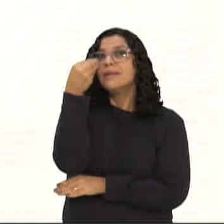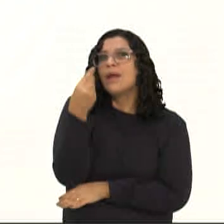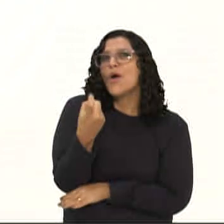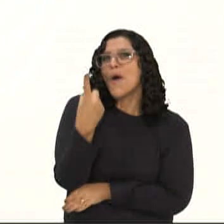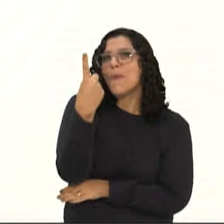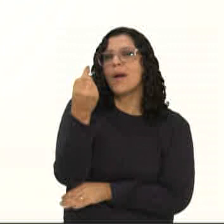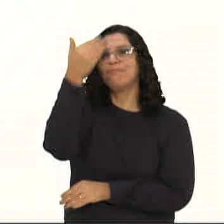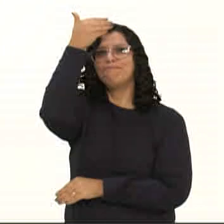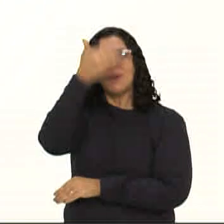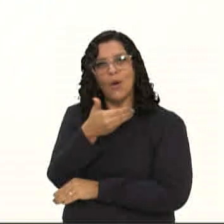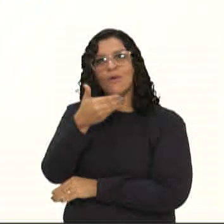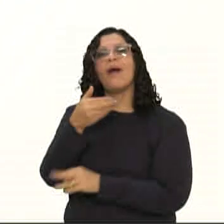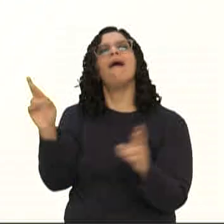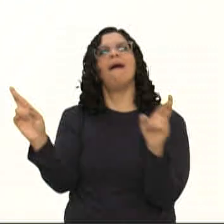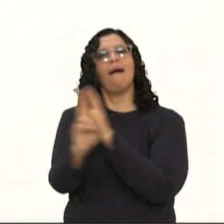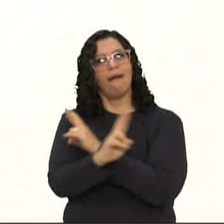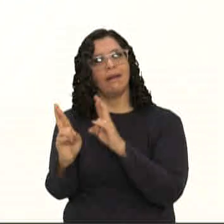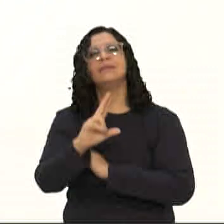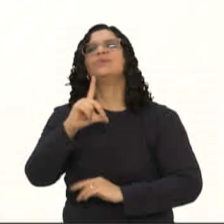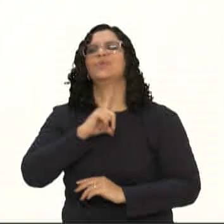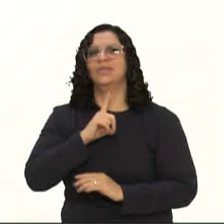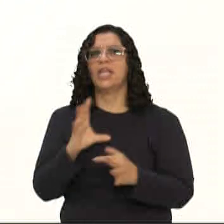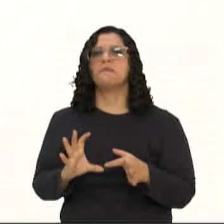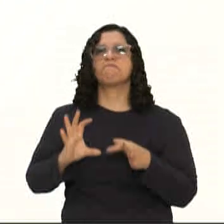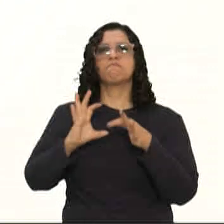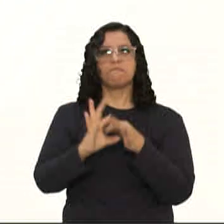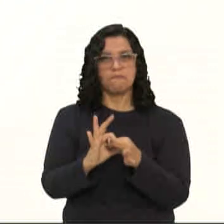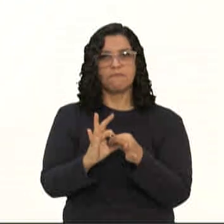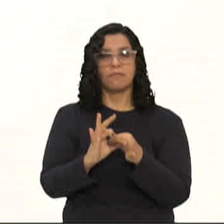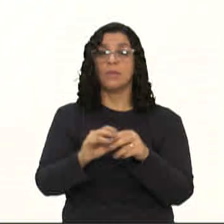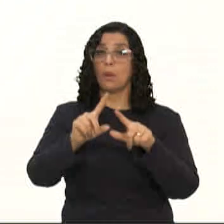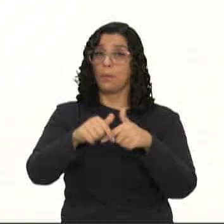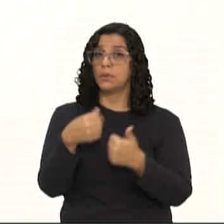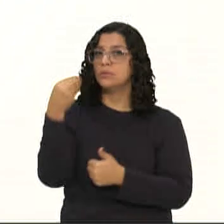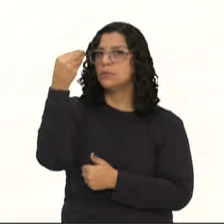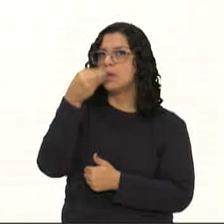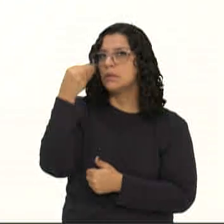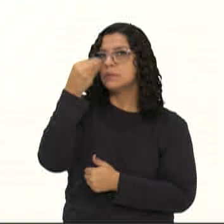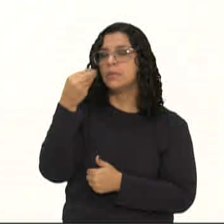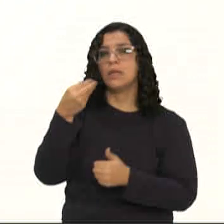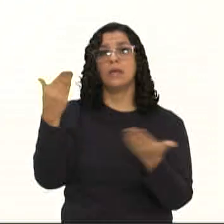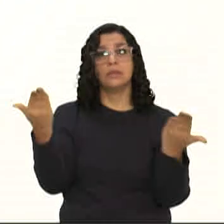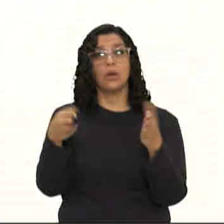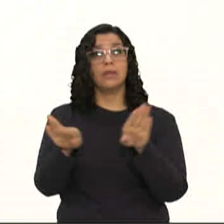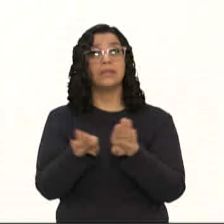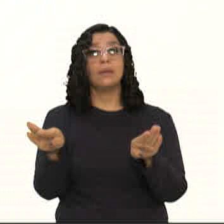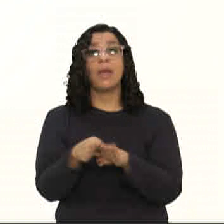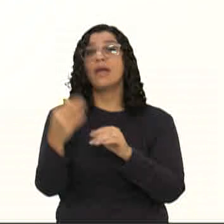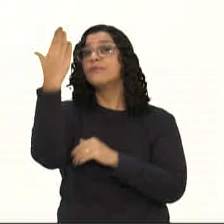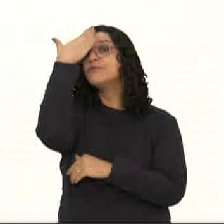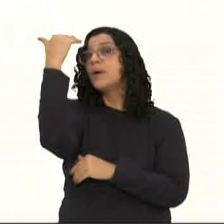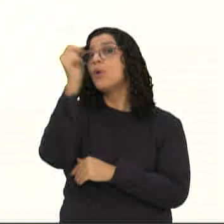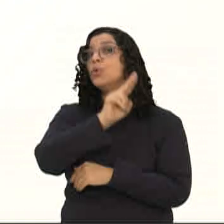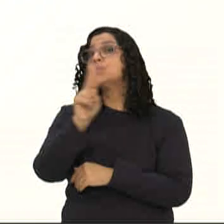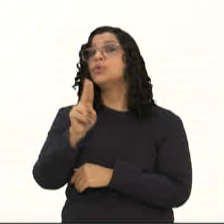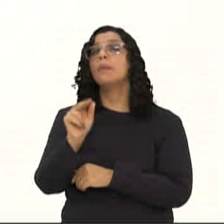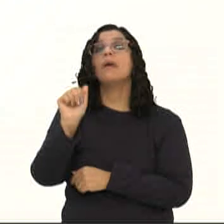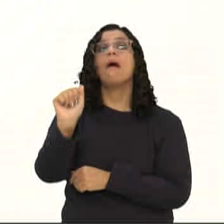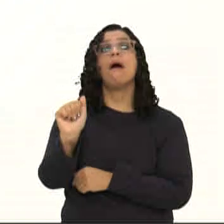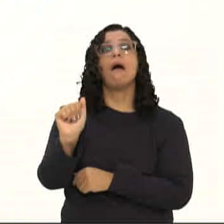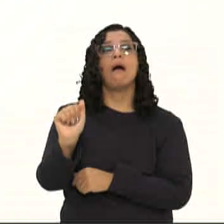para provar que esses fenômenos estavam interligados. O experimento em questão ficou conhecido como letra